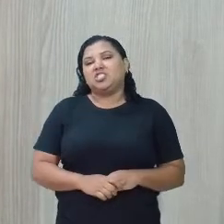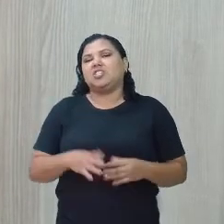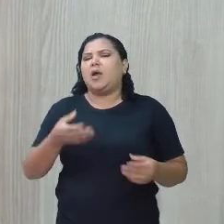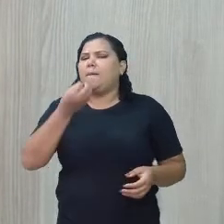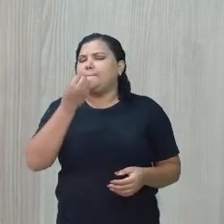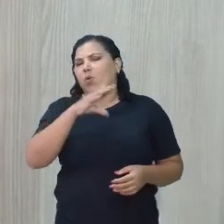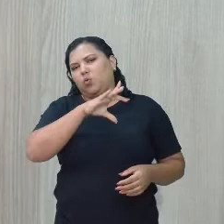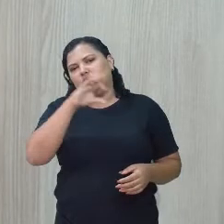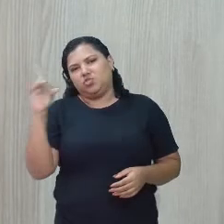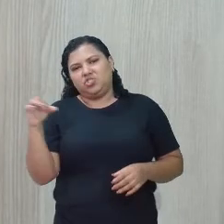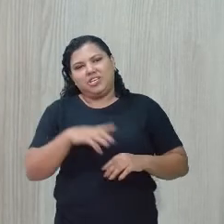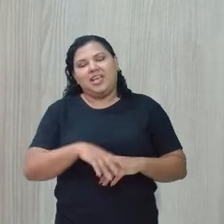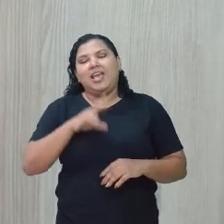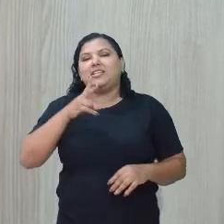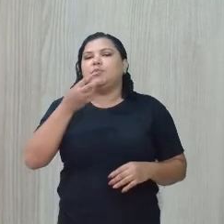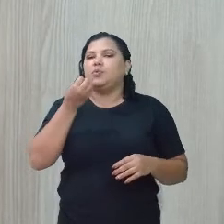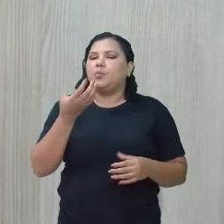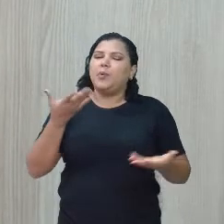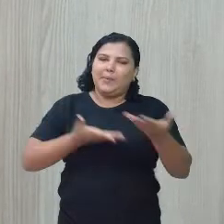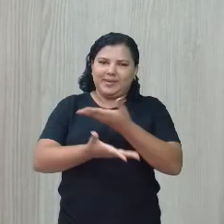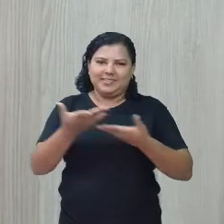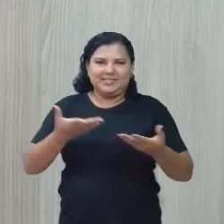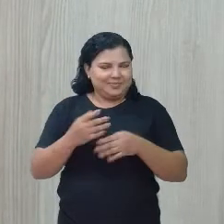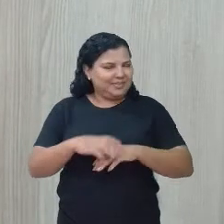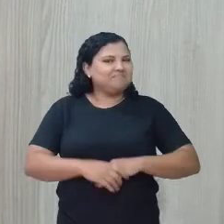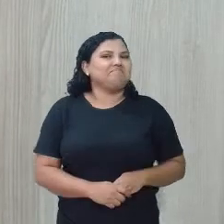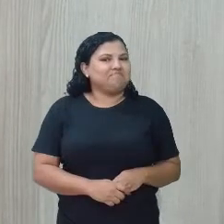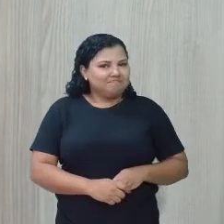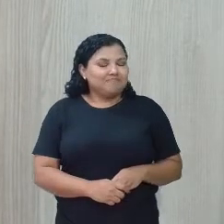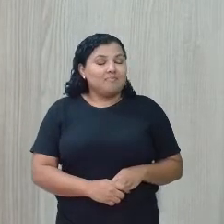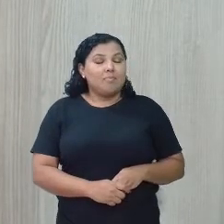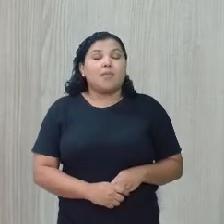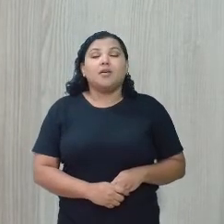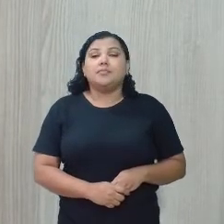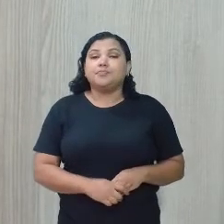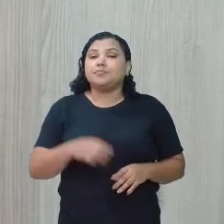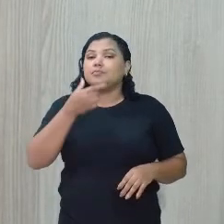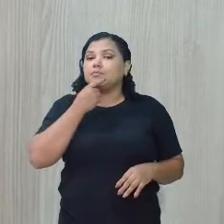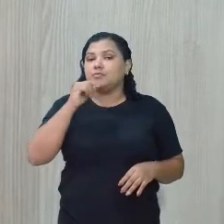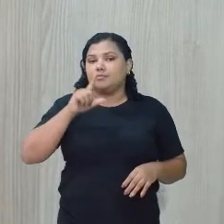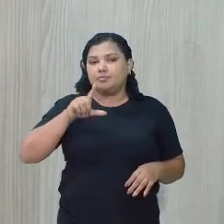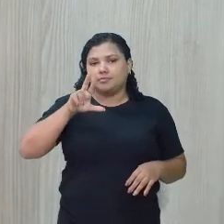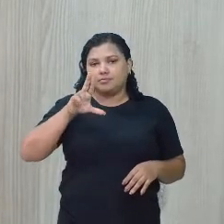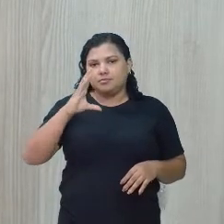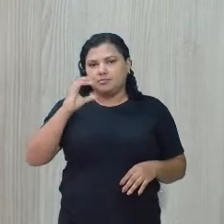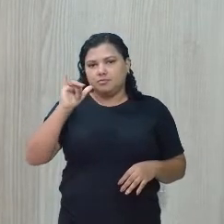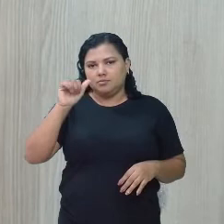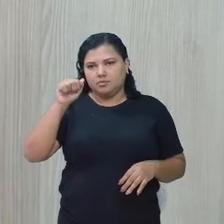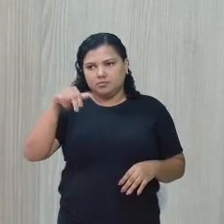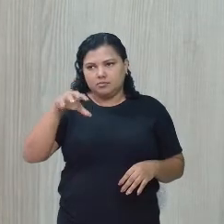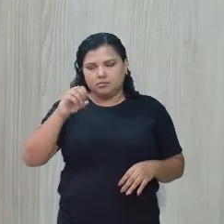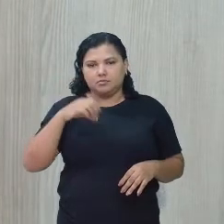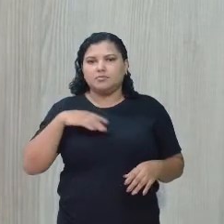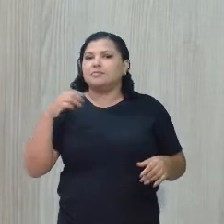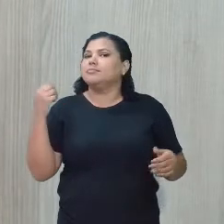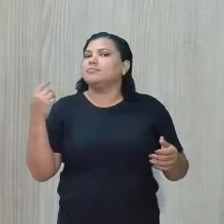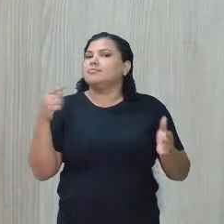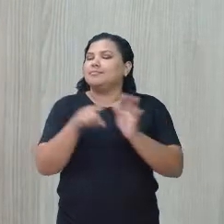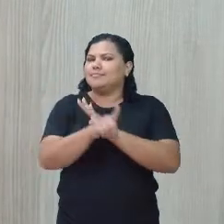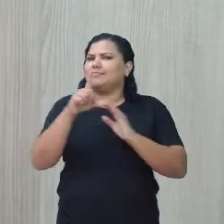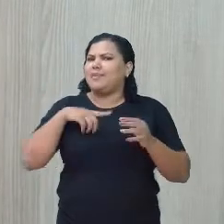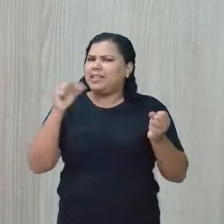bom dia, sempre muito participativos. O Luciano perguntou, eita, agora não tem mais mágica não, né? Pelo amor de